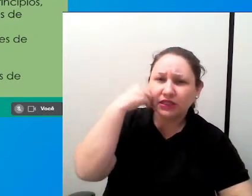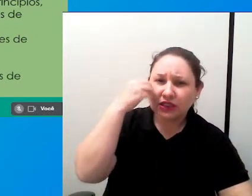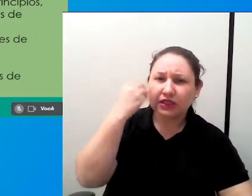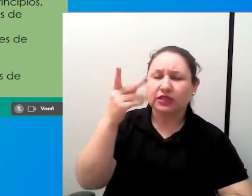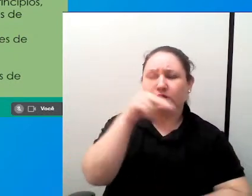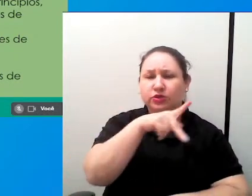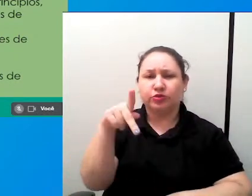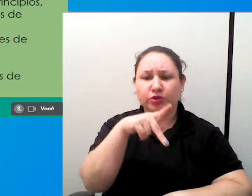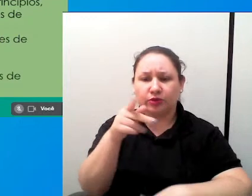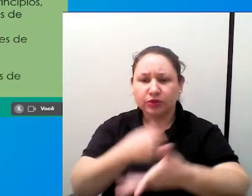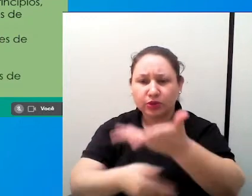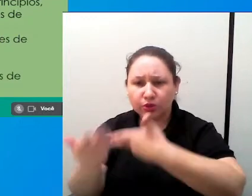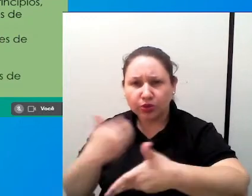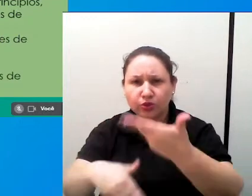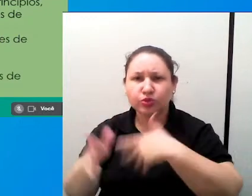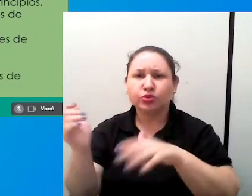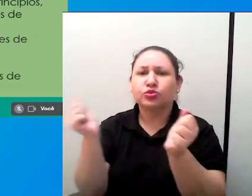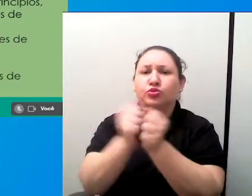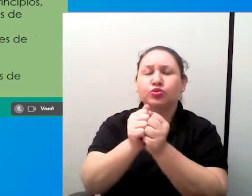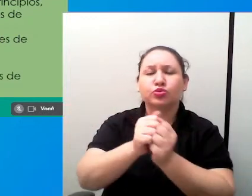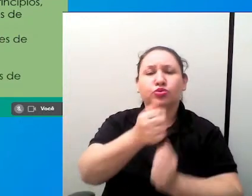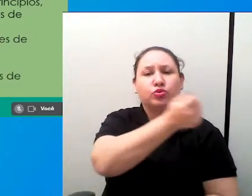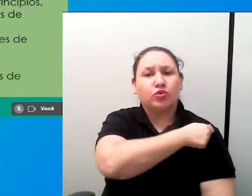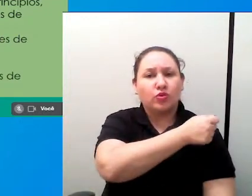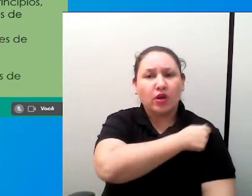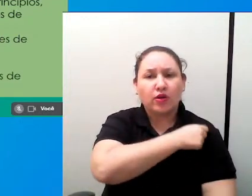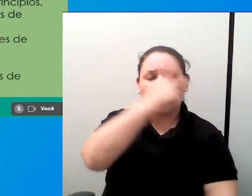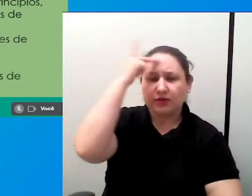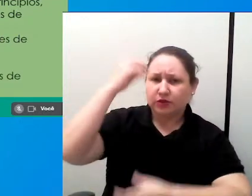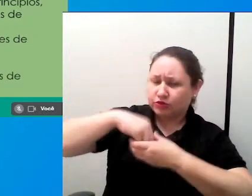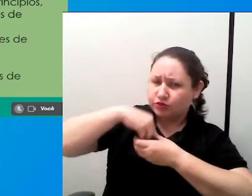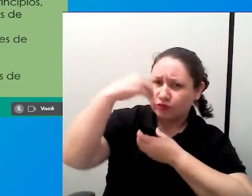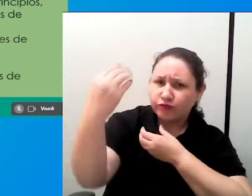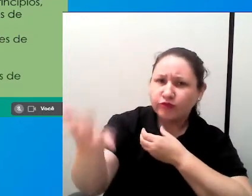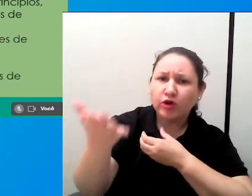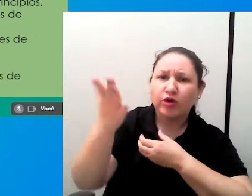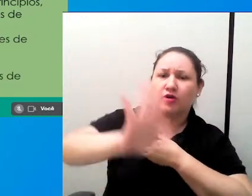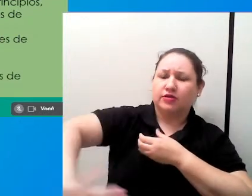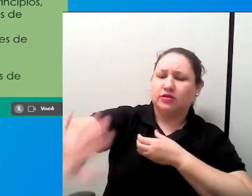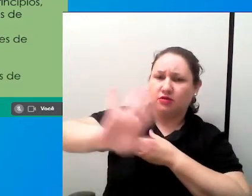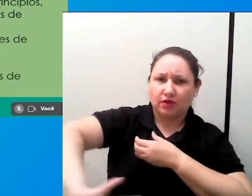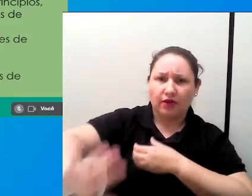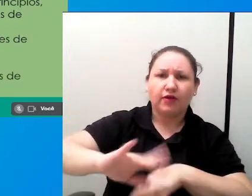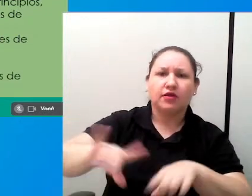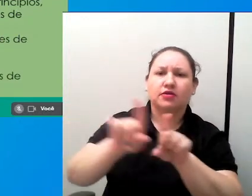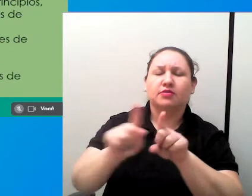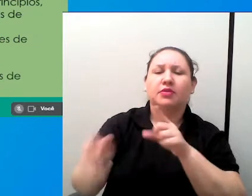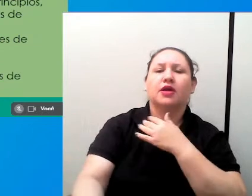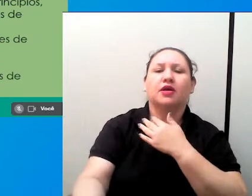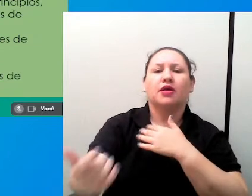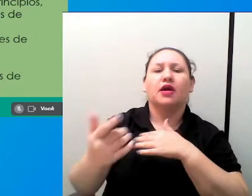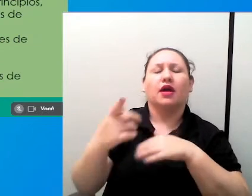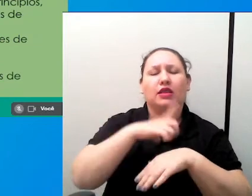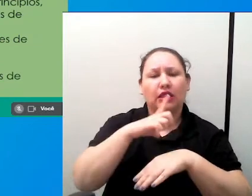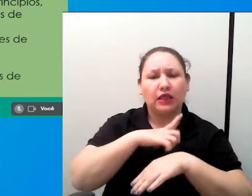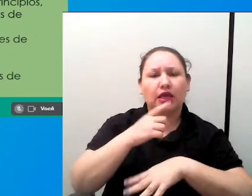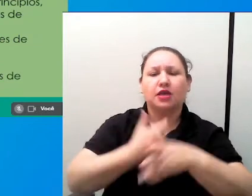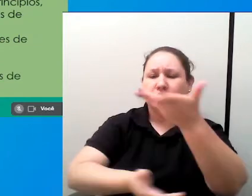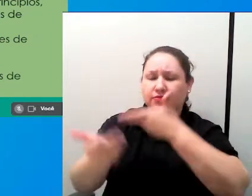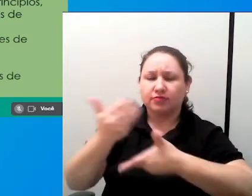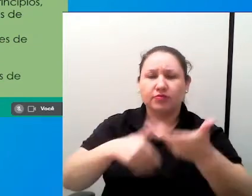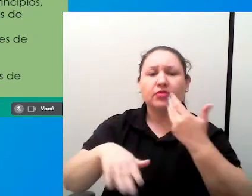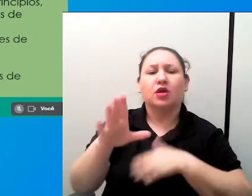os alunos, com a comunidade externa, alinhando, né, essas demandas e permitindo uma grande troca de